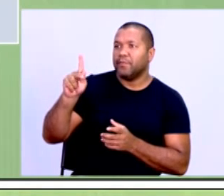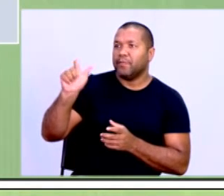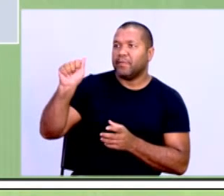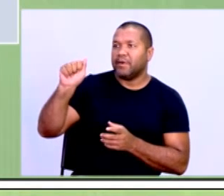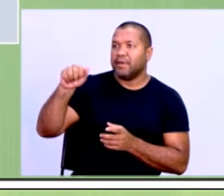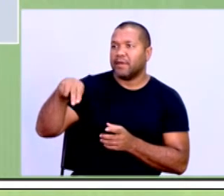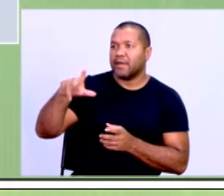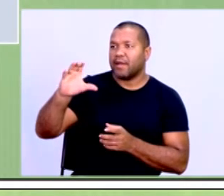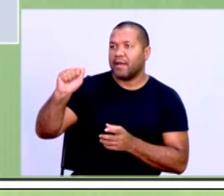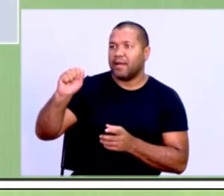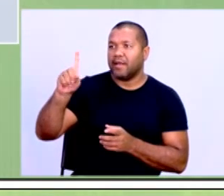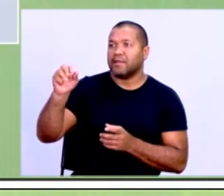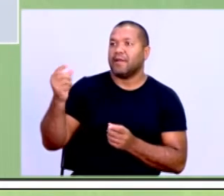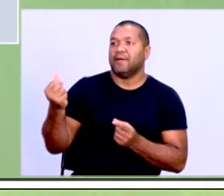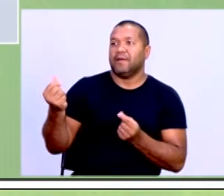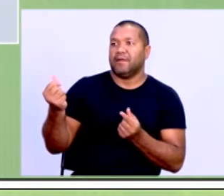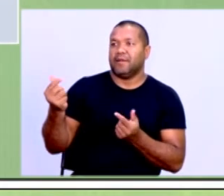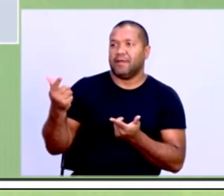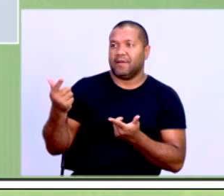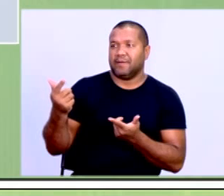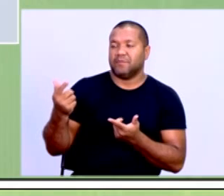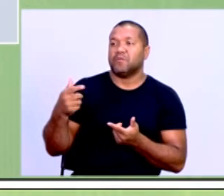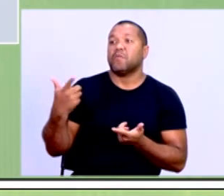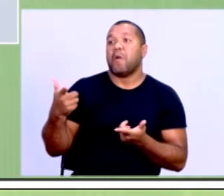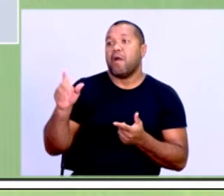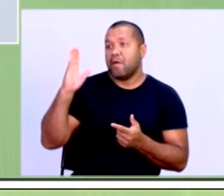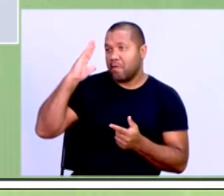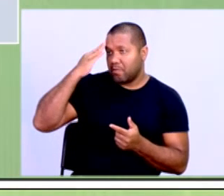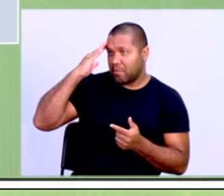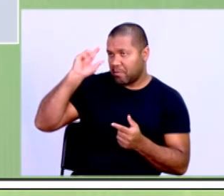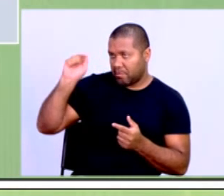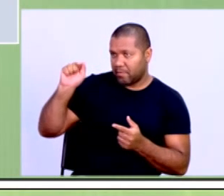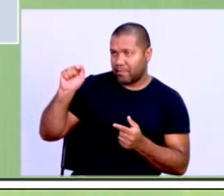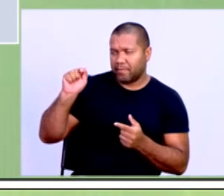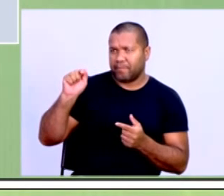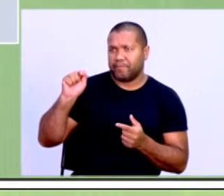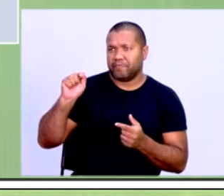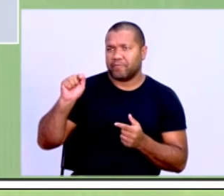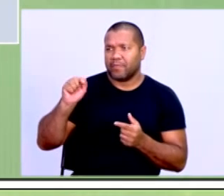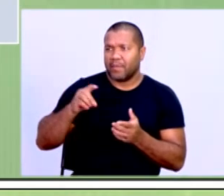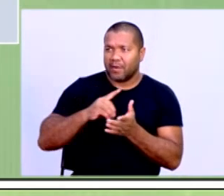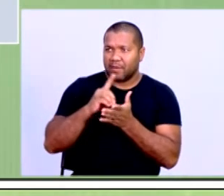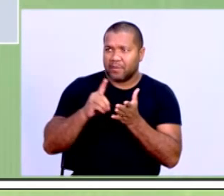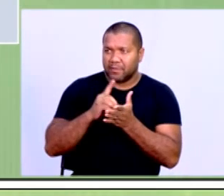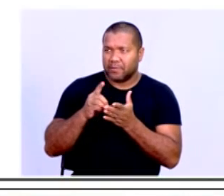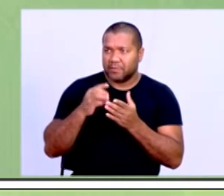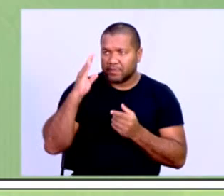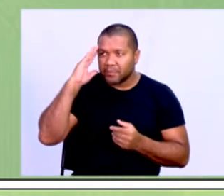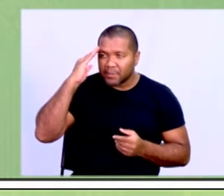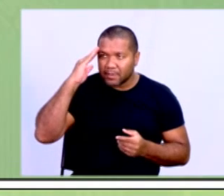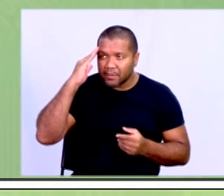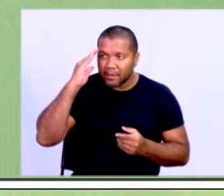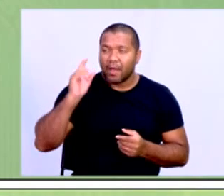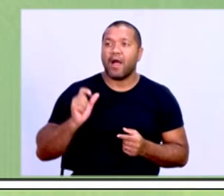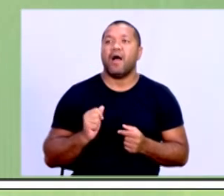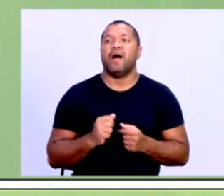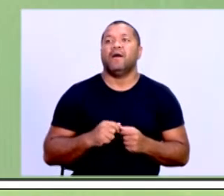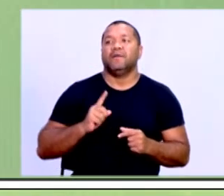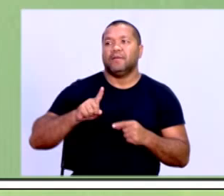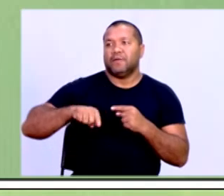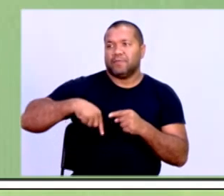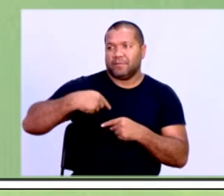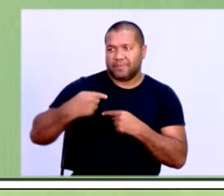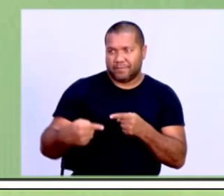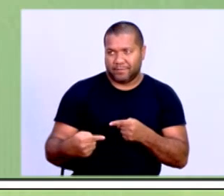em reais. Eu espero que vocês tenham conseguido compreender aí essa parte do dicionário de dados. Então, vamos passar para a